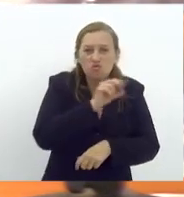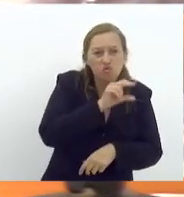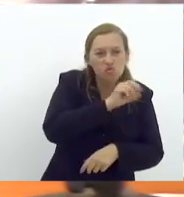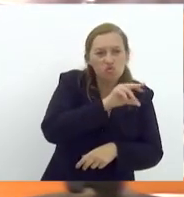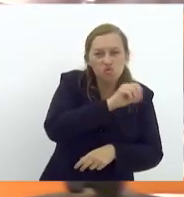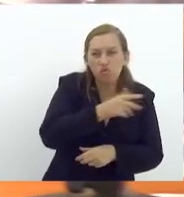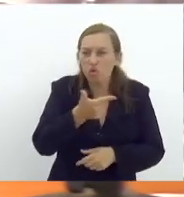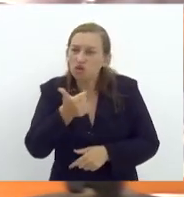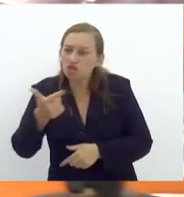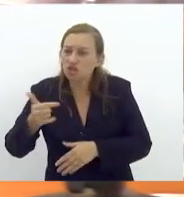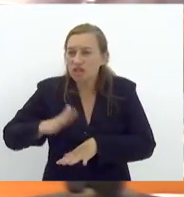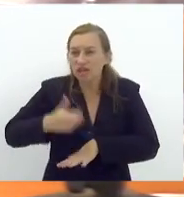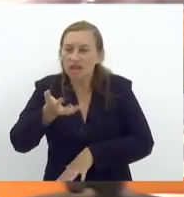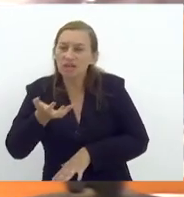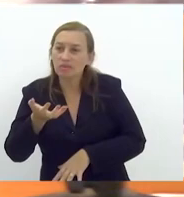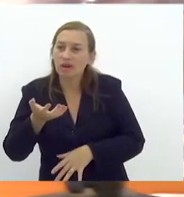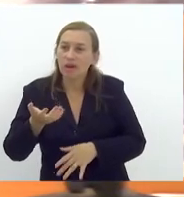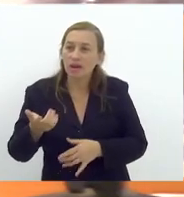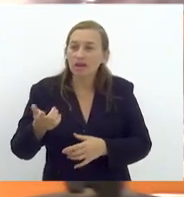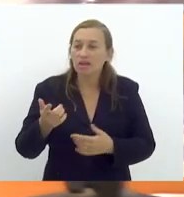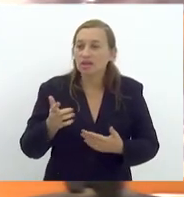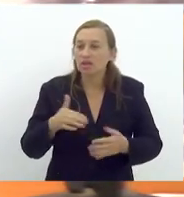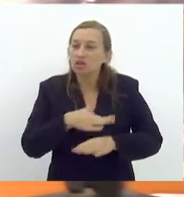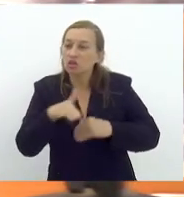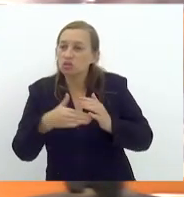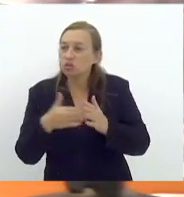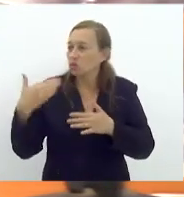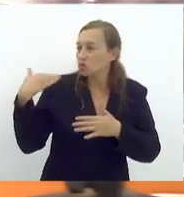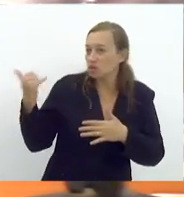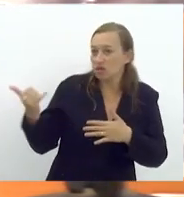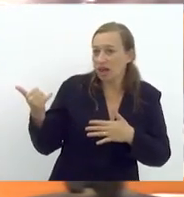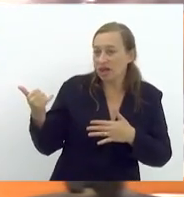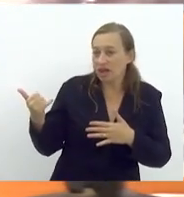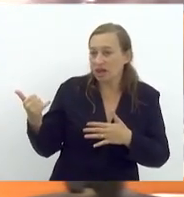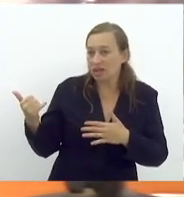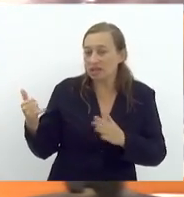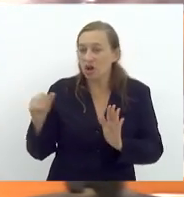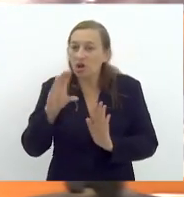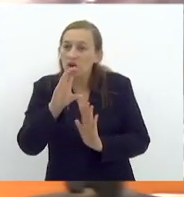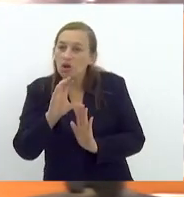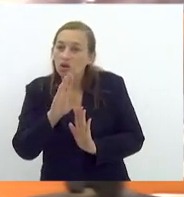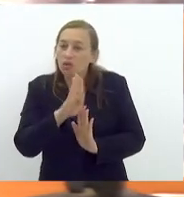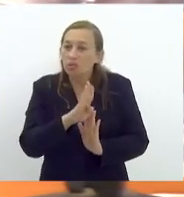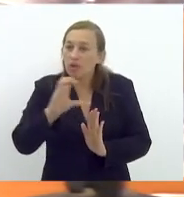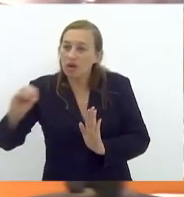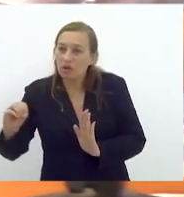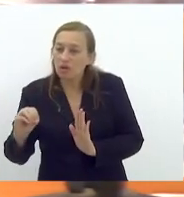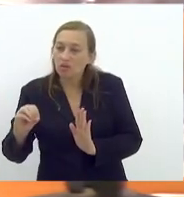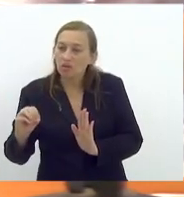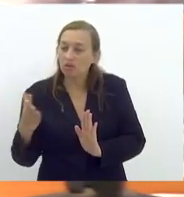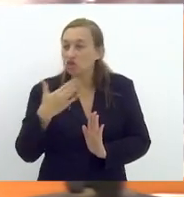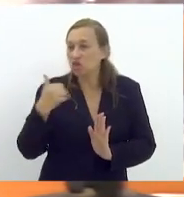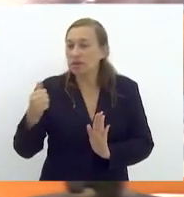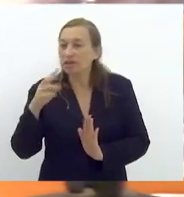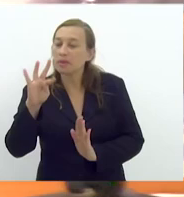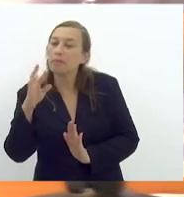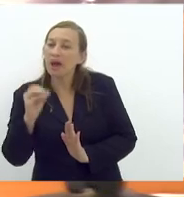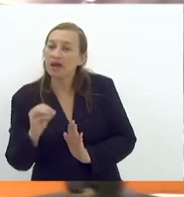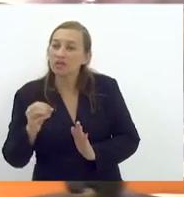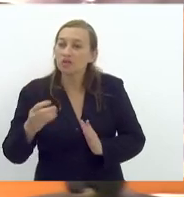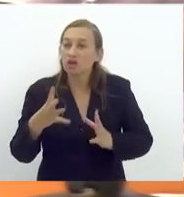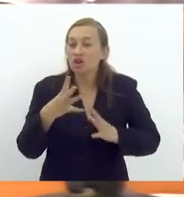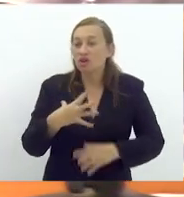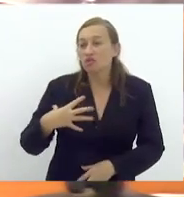de ti que sempre querendo mais para lá e para cá sem vida em quadro no boletim de ocorrência somos chamados de pardos filhos da terra